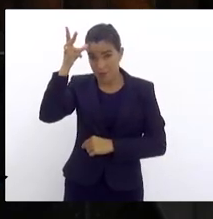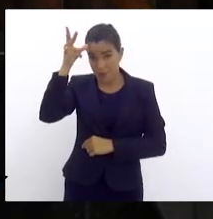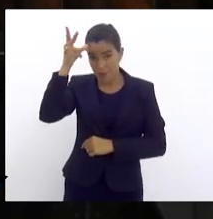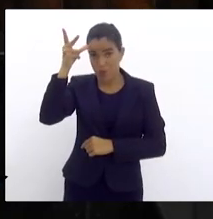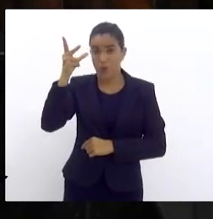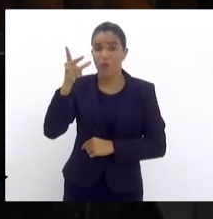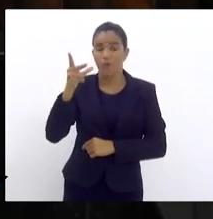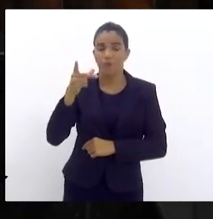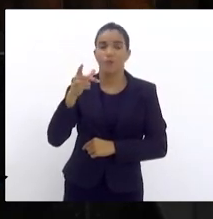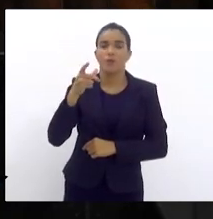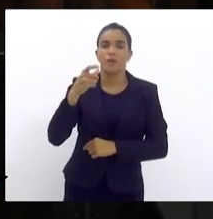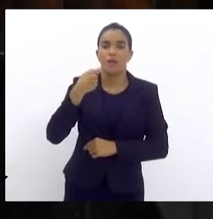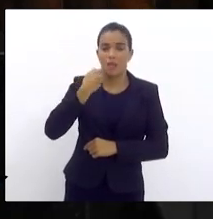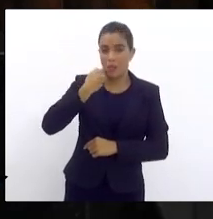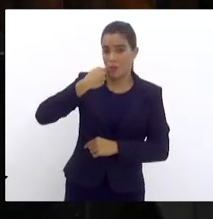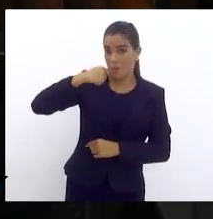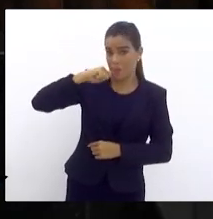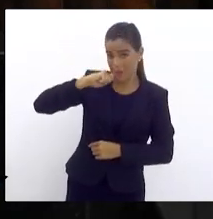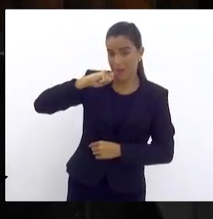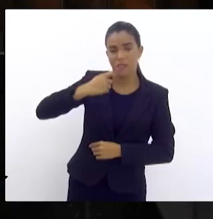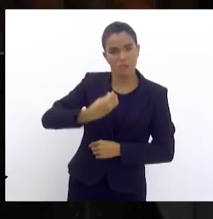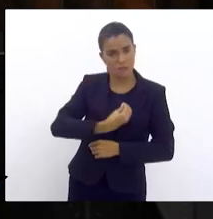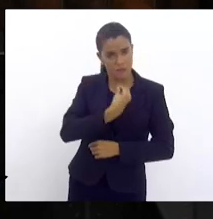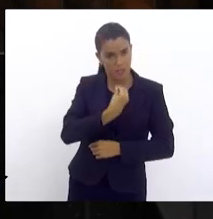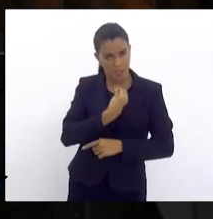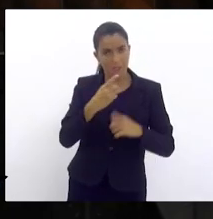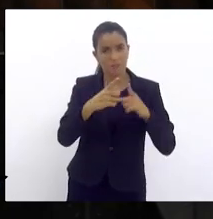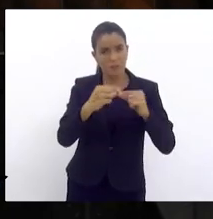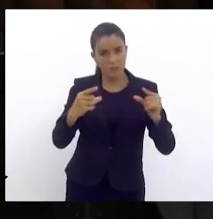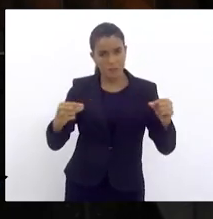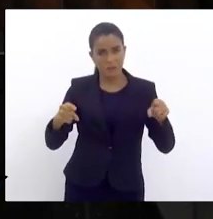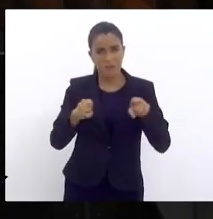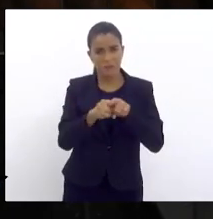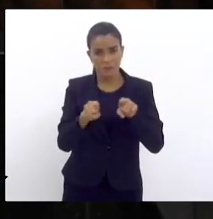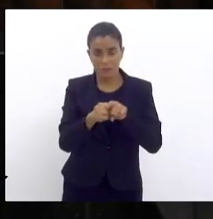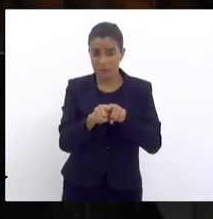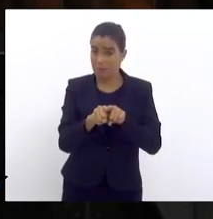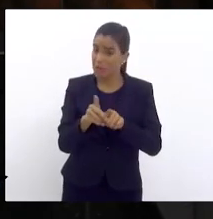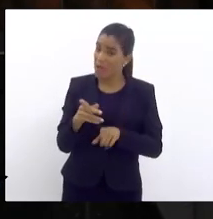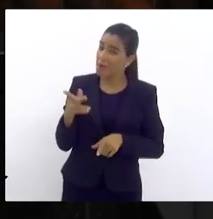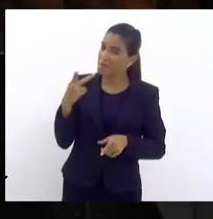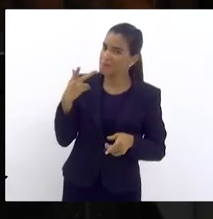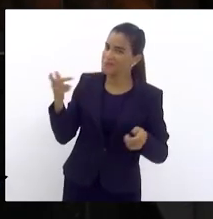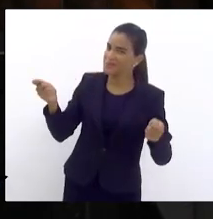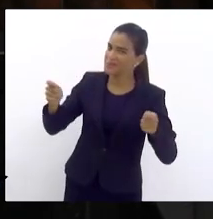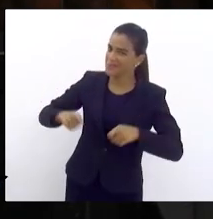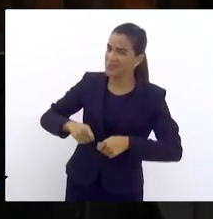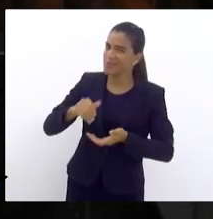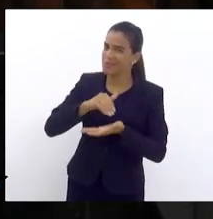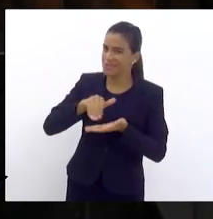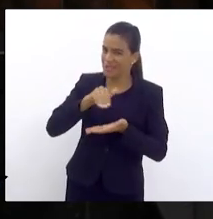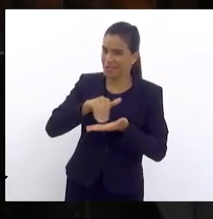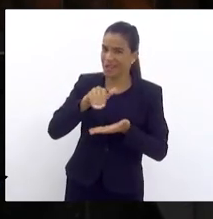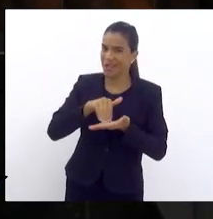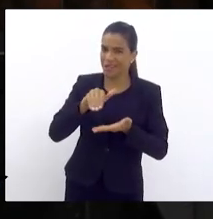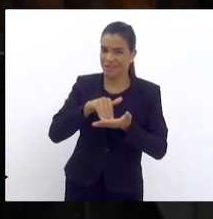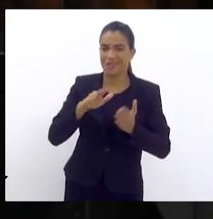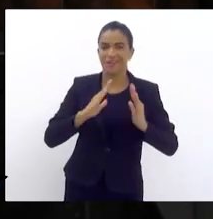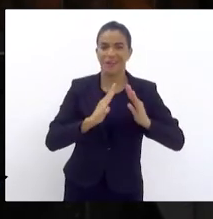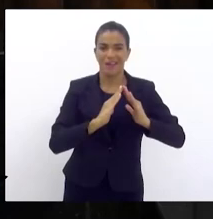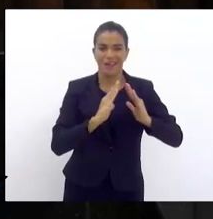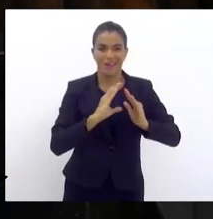Janeiro Eduardo Paes Possivelmente deve estar ao secretário da casa